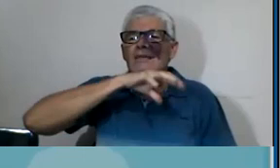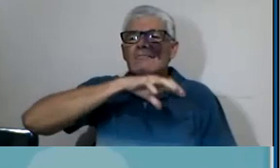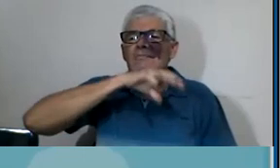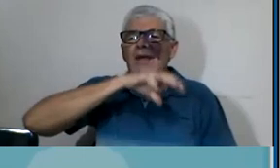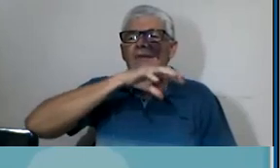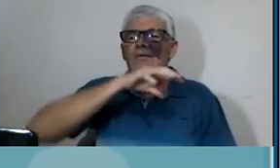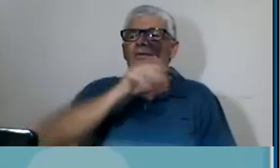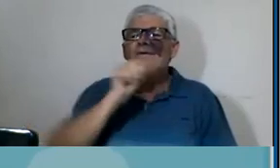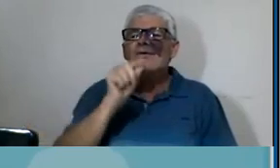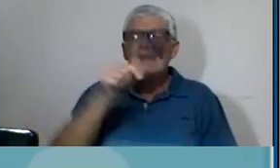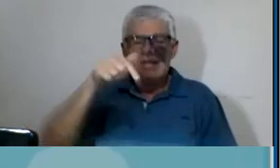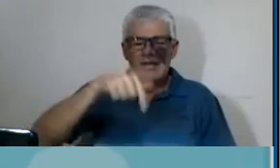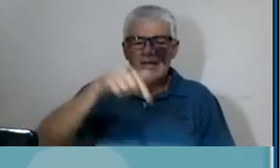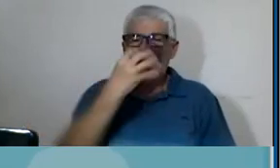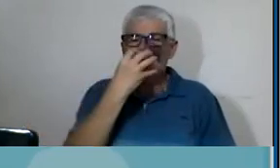bom.